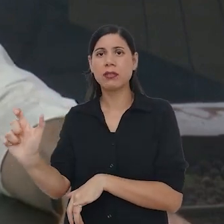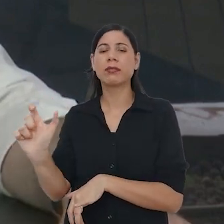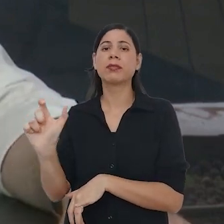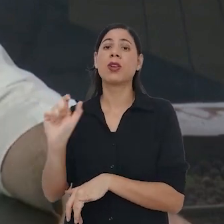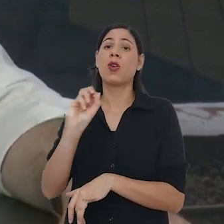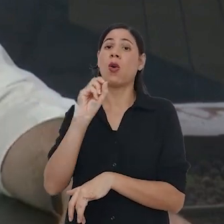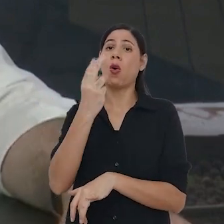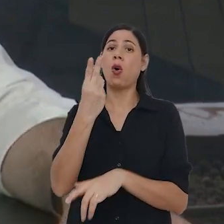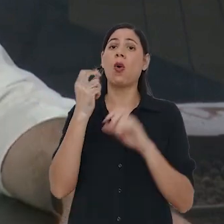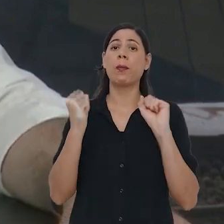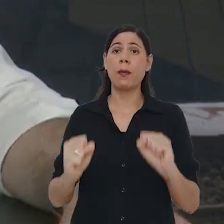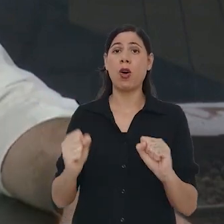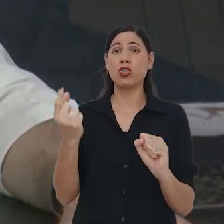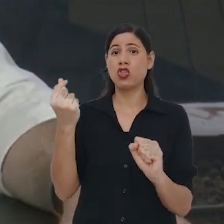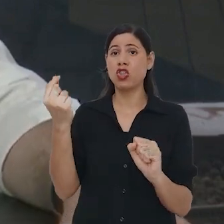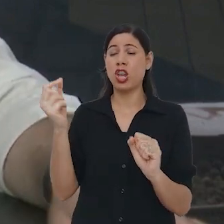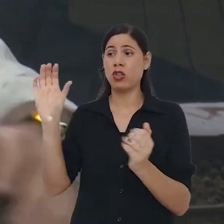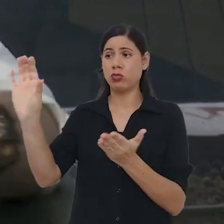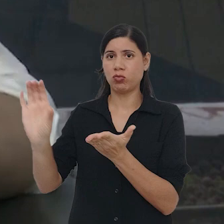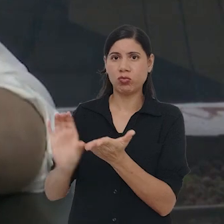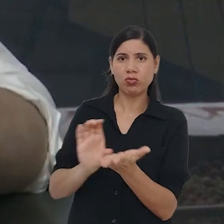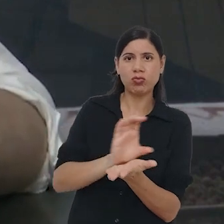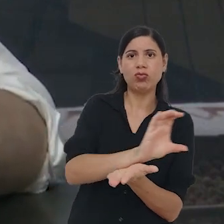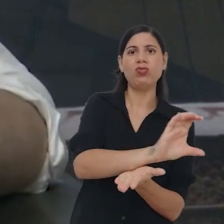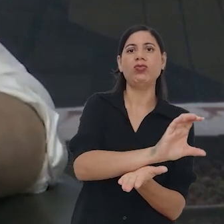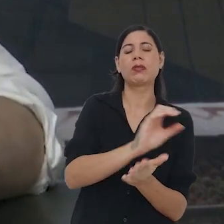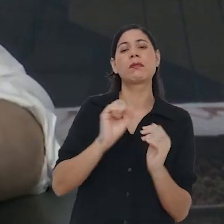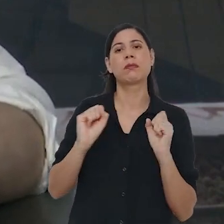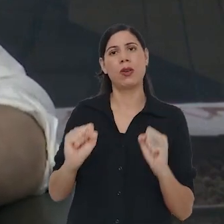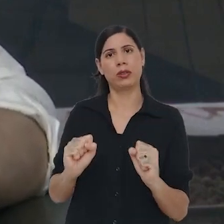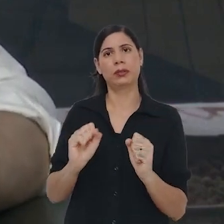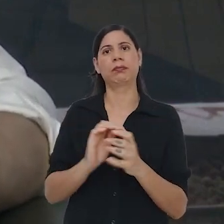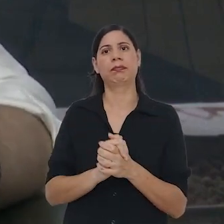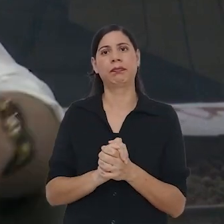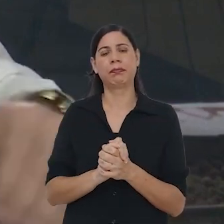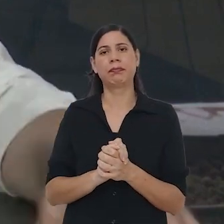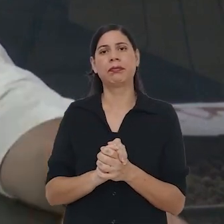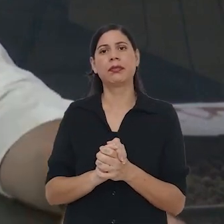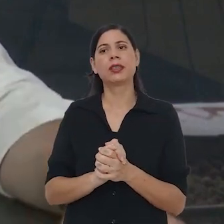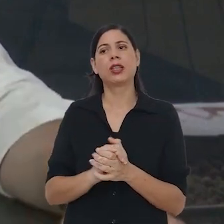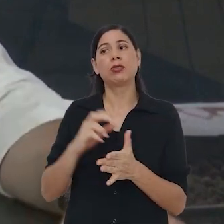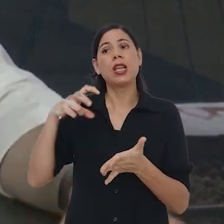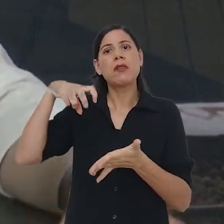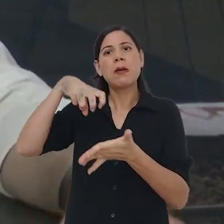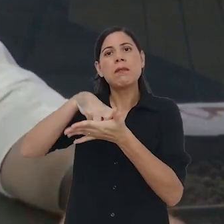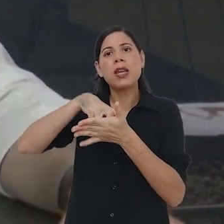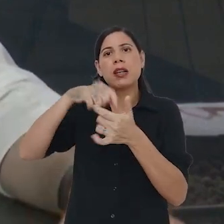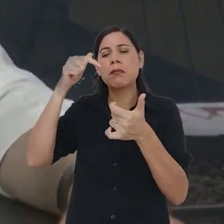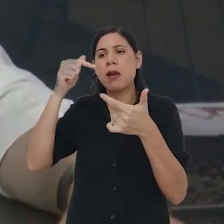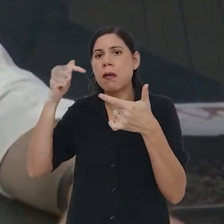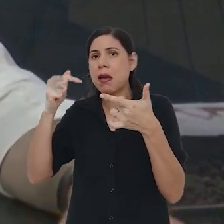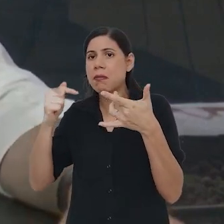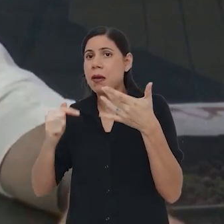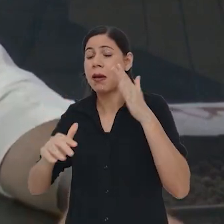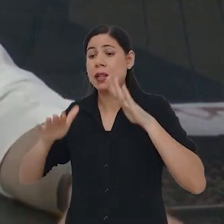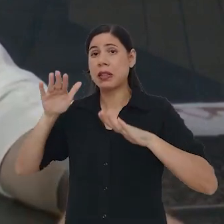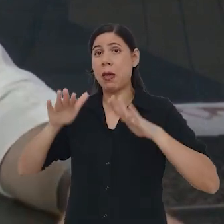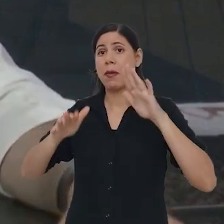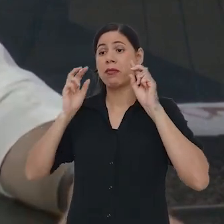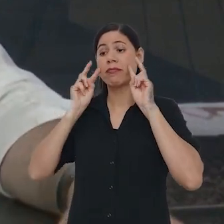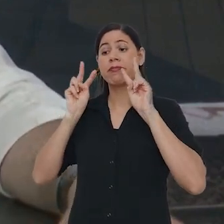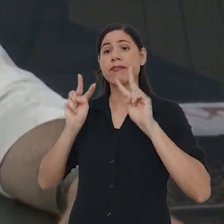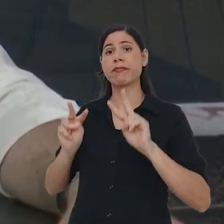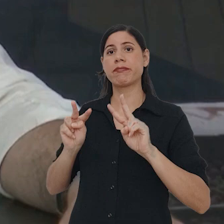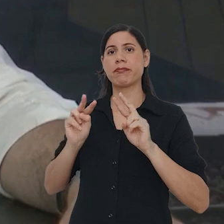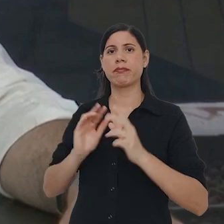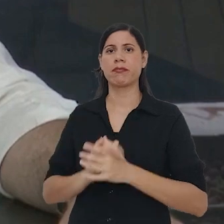de devolver os recursos ao erário. Então, assim, há uma gradação dessas penalidades de acordo com o que a gente observa na